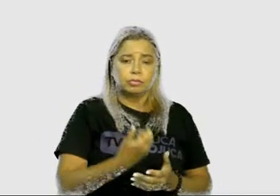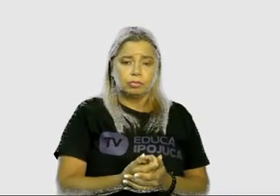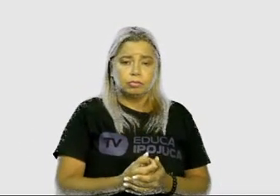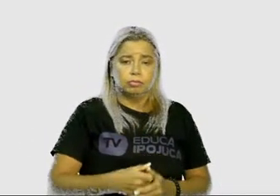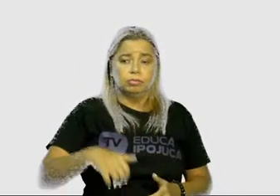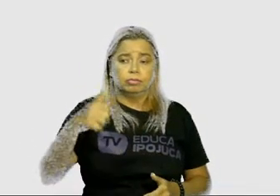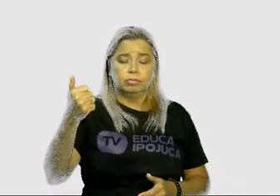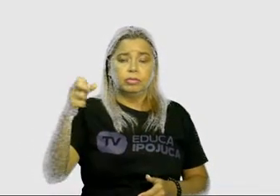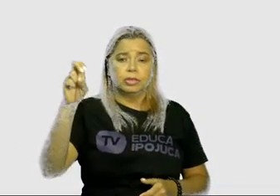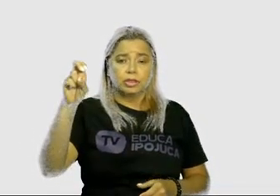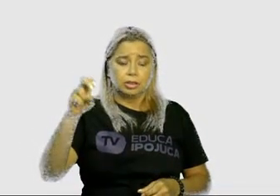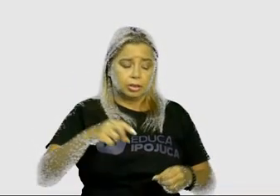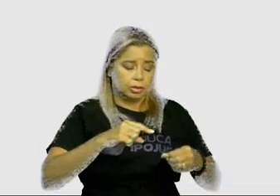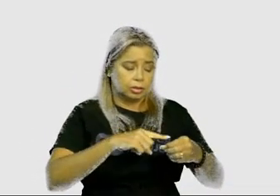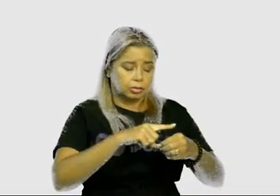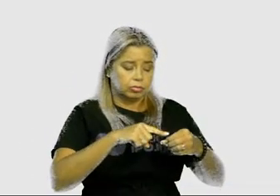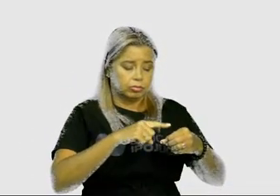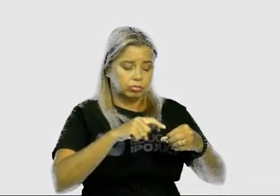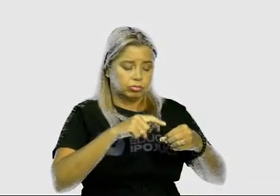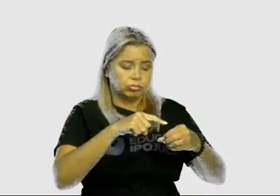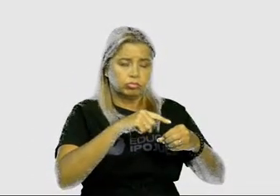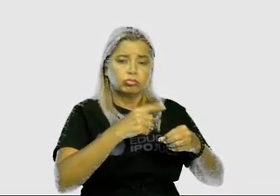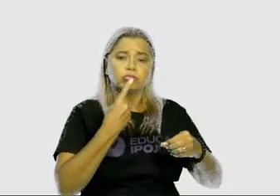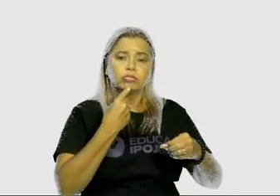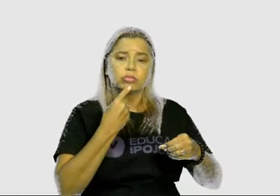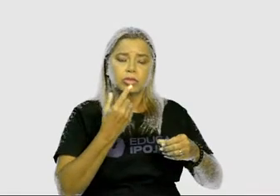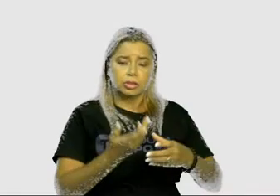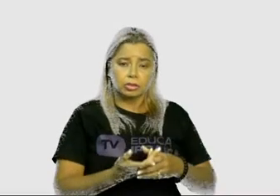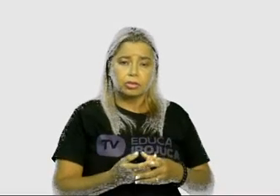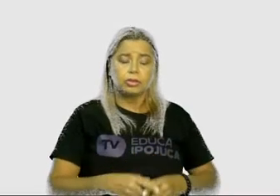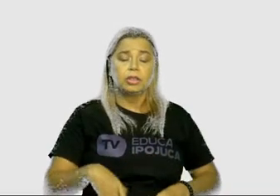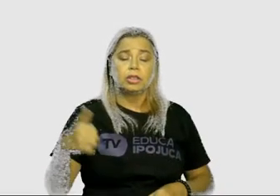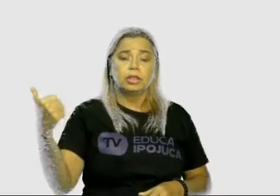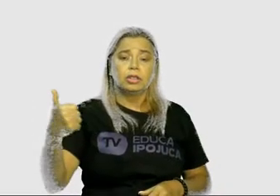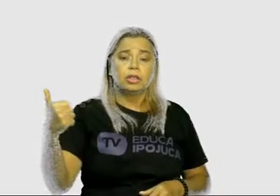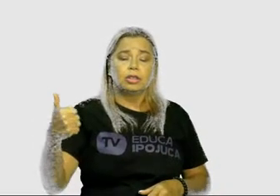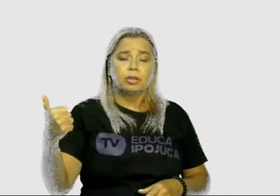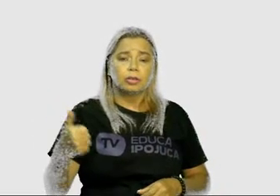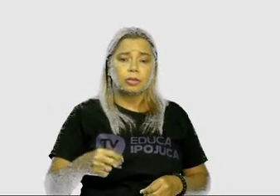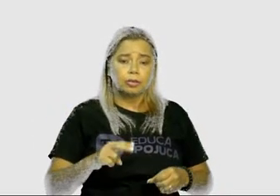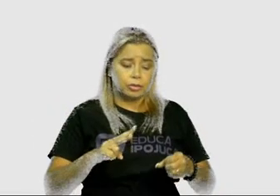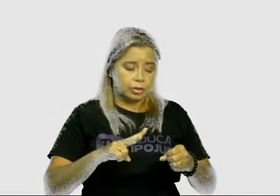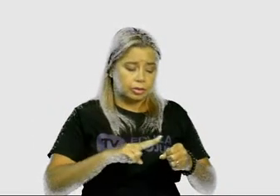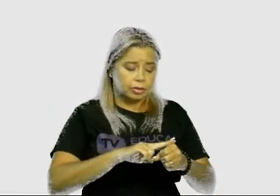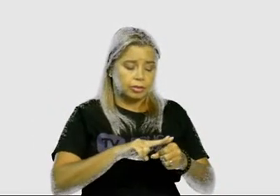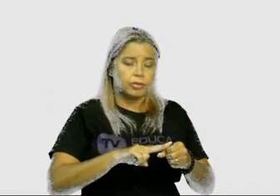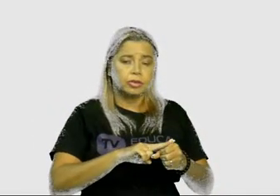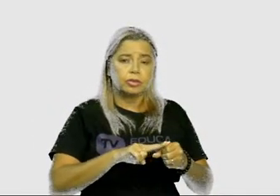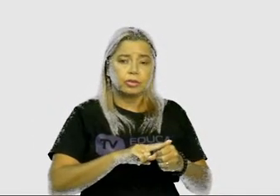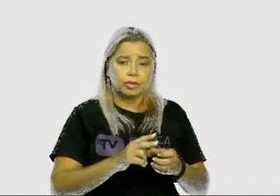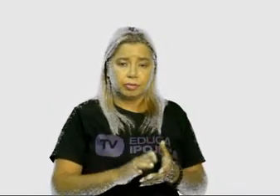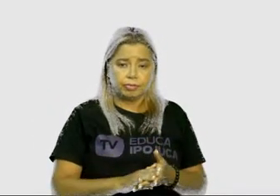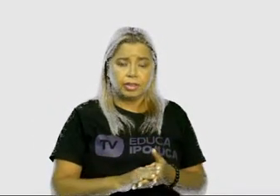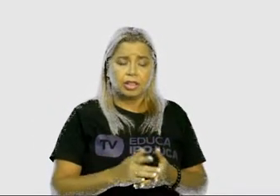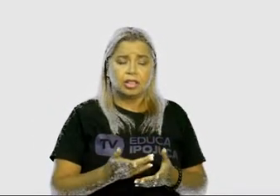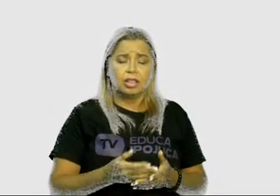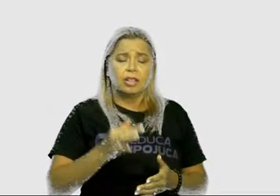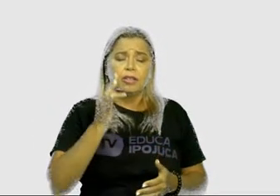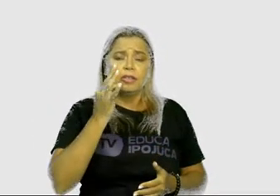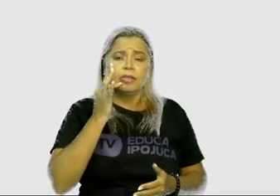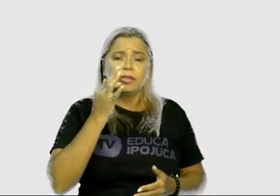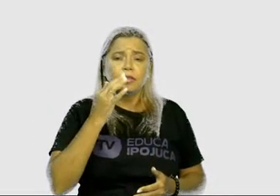morangos e 11 kiwi em qual das frutas tem menos e têm menos